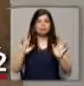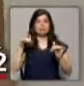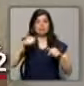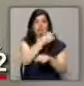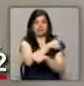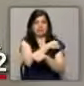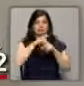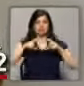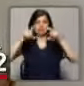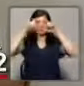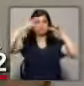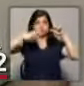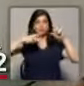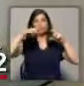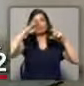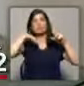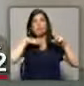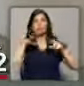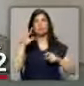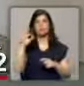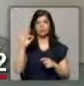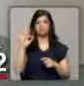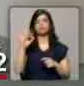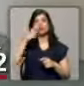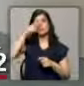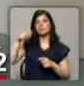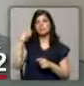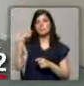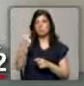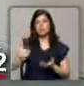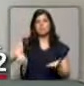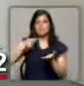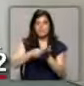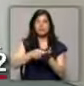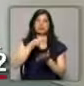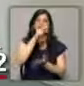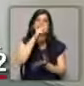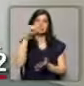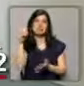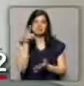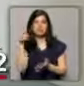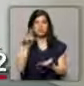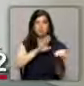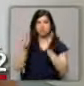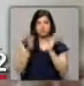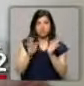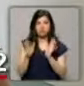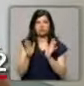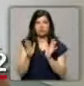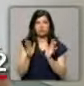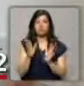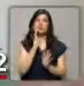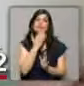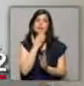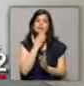com 14 quartos. As pessoas pagam à volta de mais ou menos 300 euros, depende Depende, são 300 euros, depende de